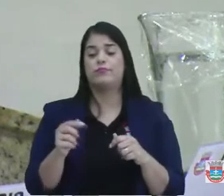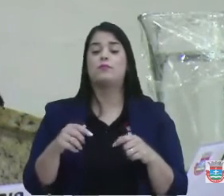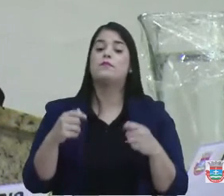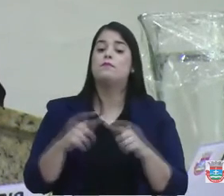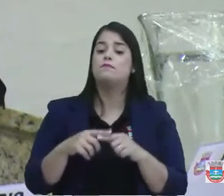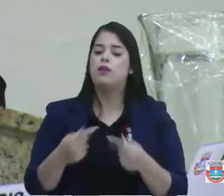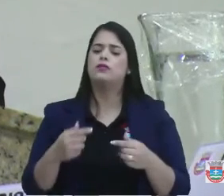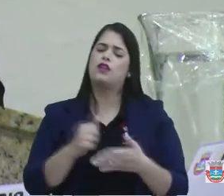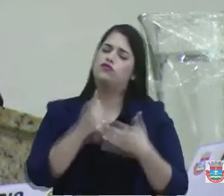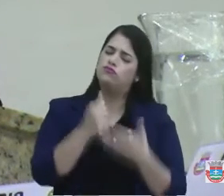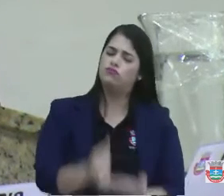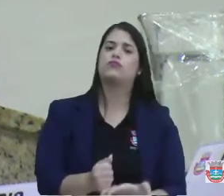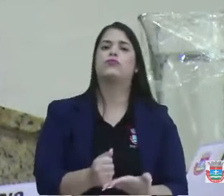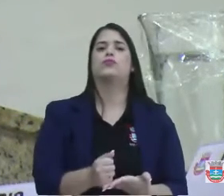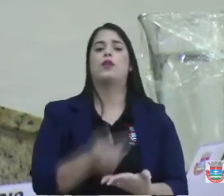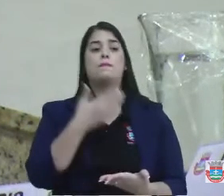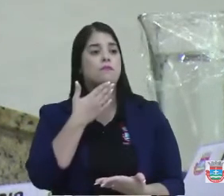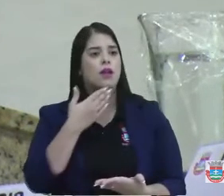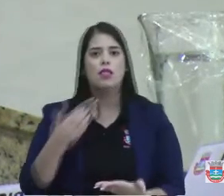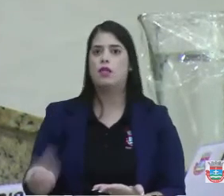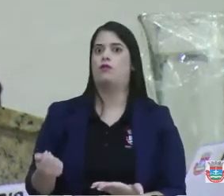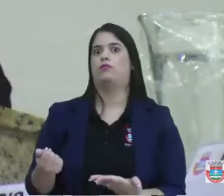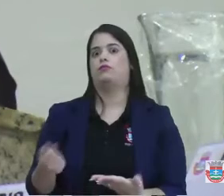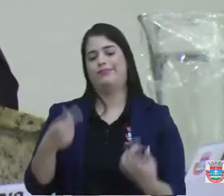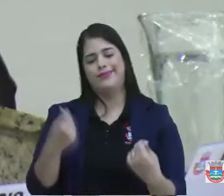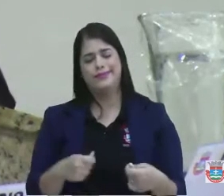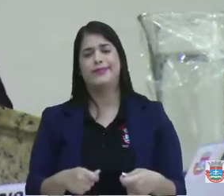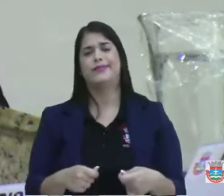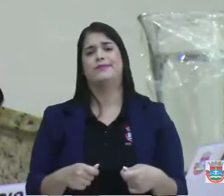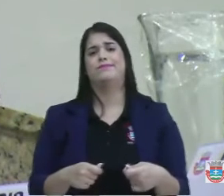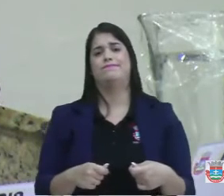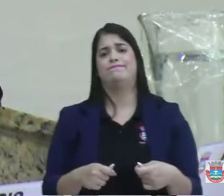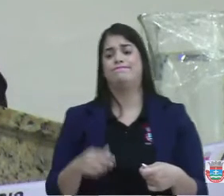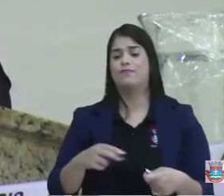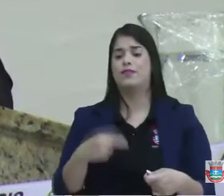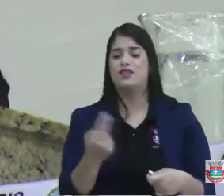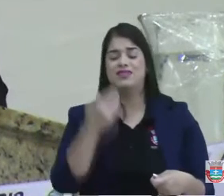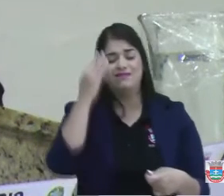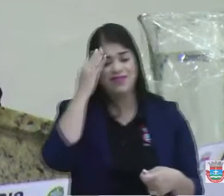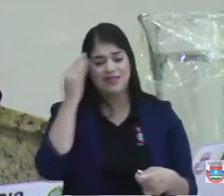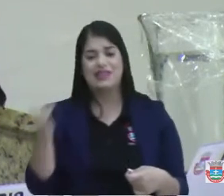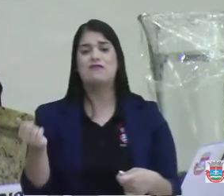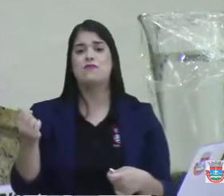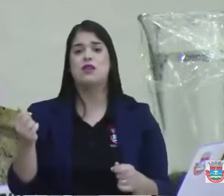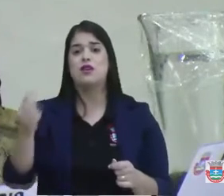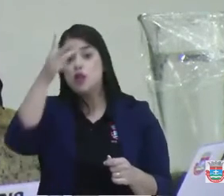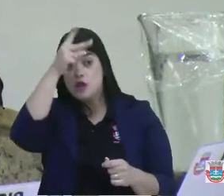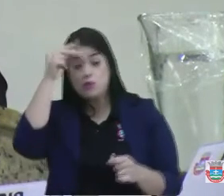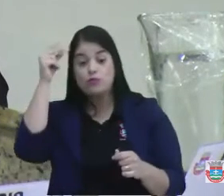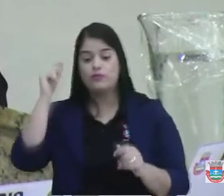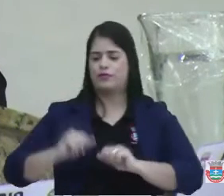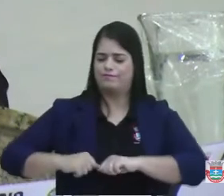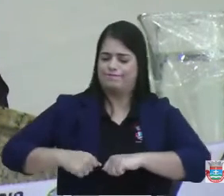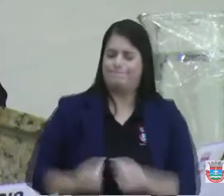temos que batalhar e fazer o melhor para quem tanto precisa isso a gente sabe que o nosso prefeito ele Se